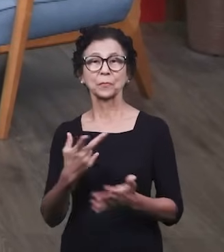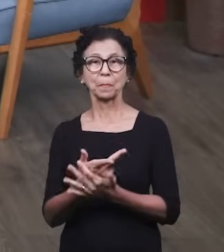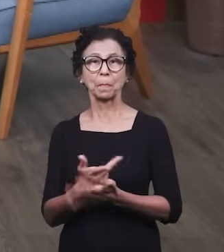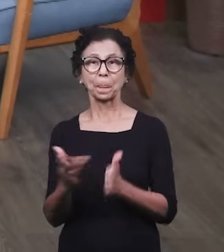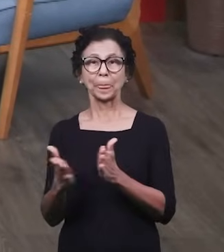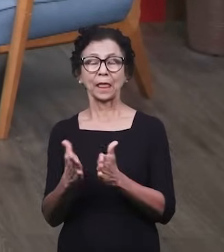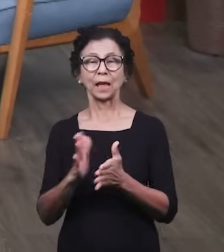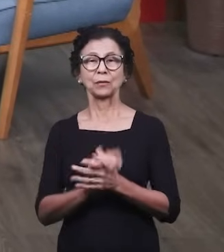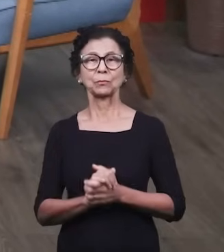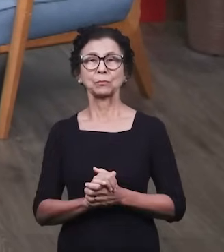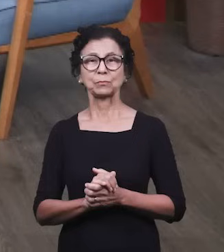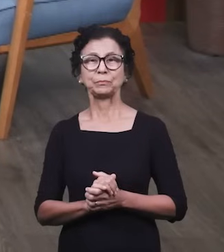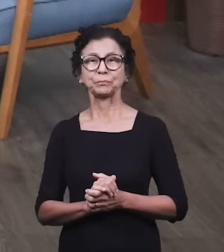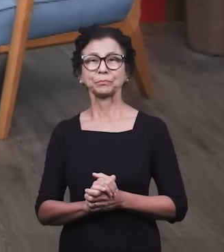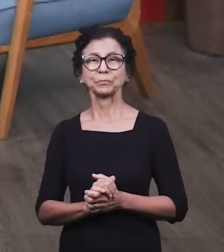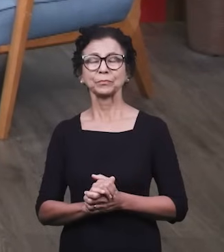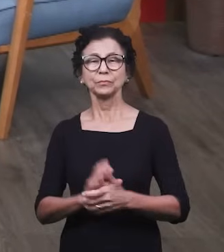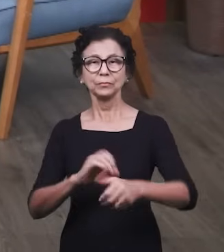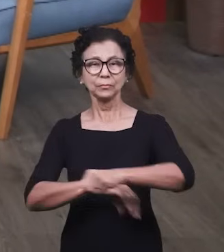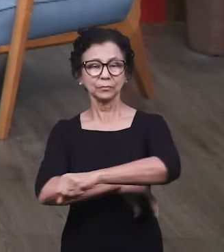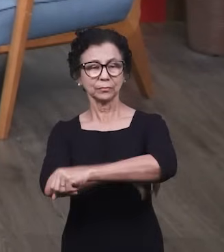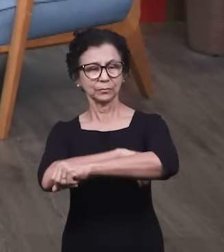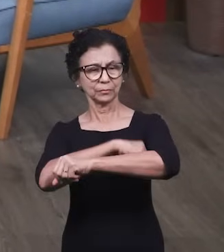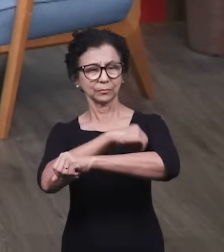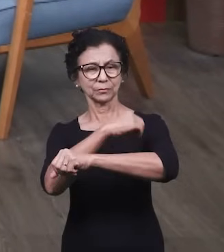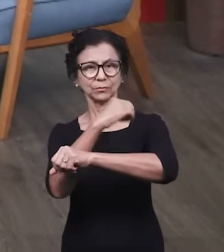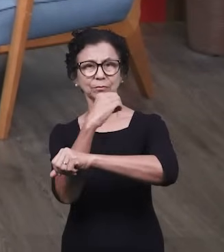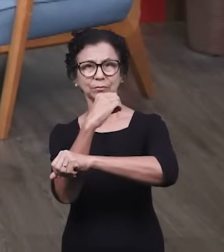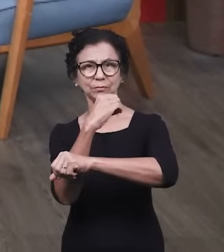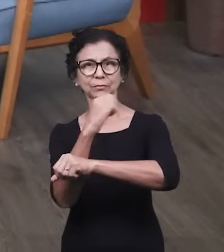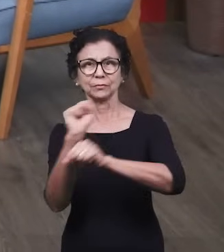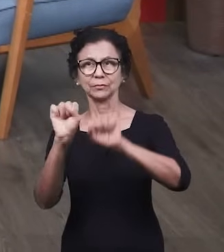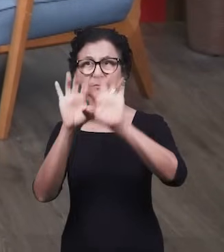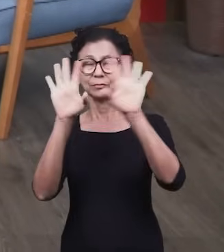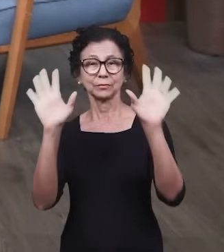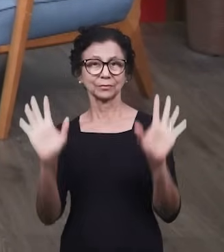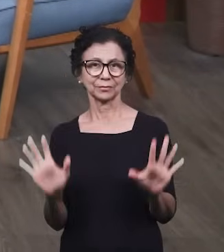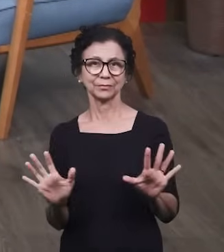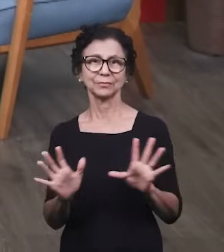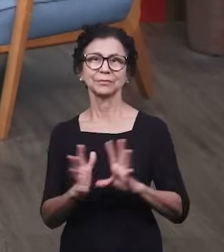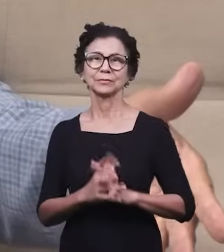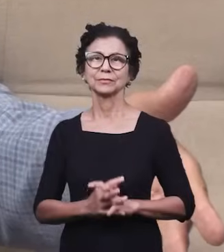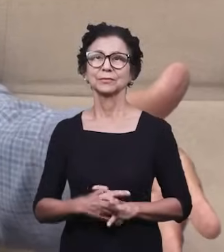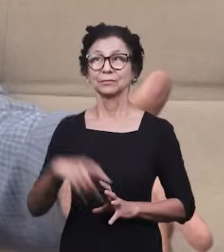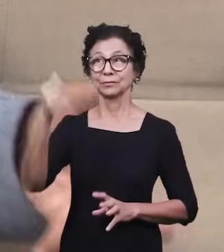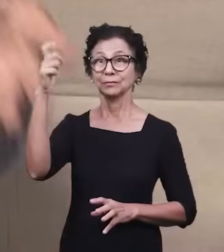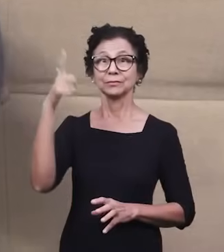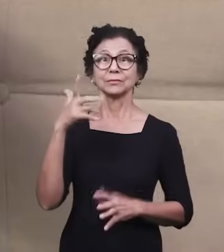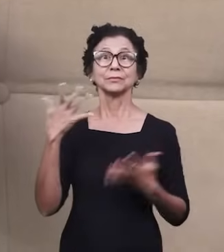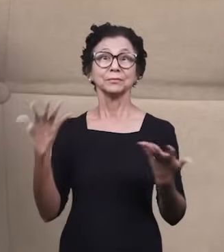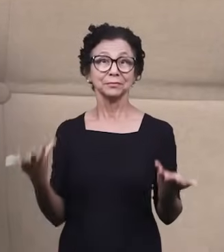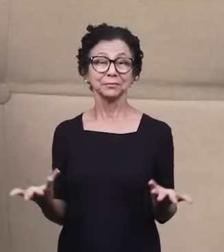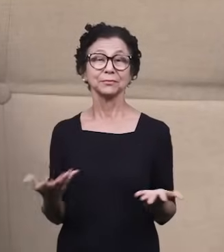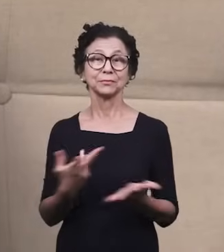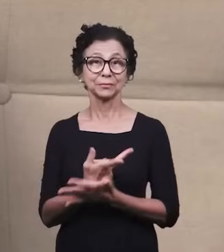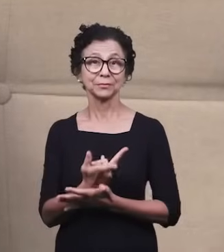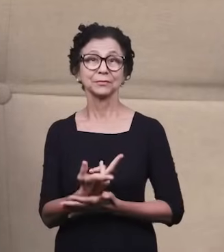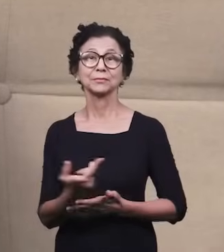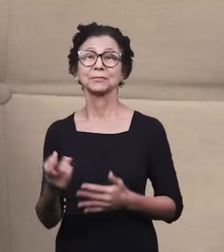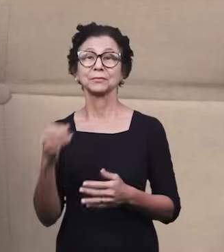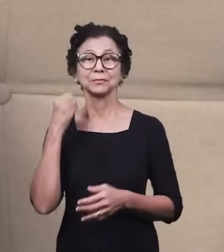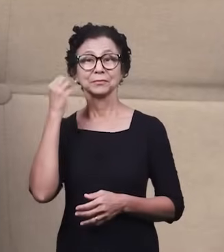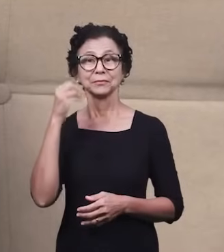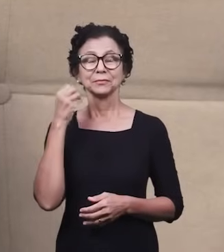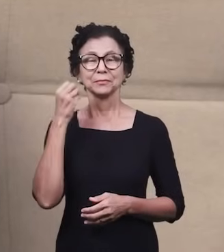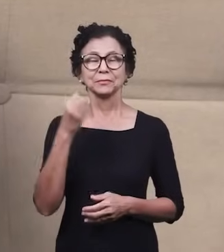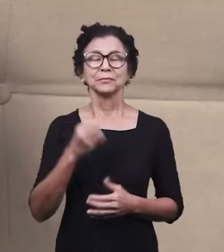meio-dia. trevas. Espiritualmente ele estava em trevas, então a salvação é sair das trevas espirituais para a luz de Jesus, que é a